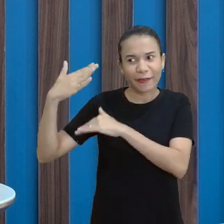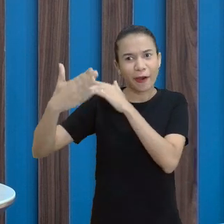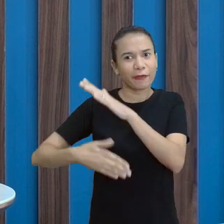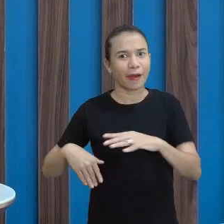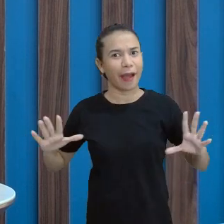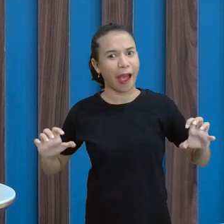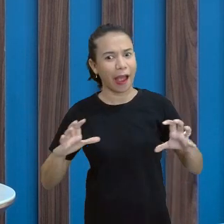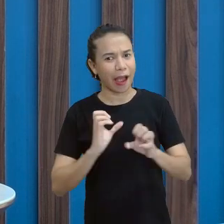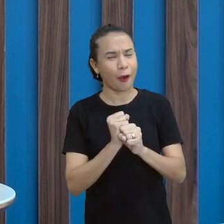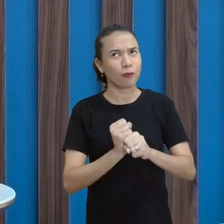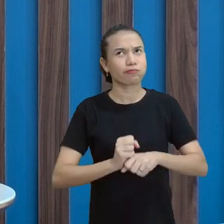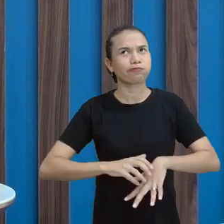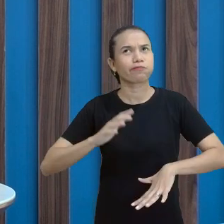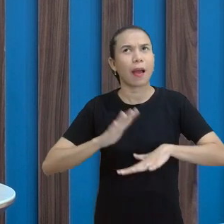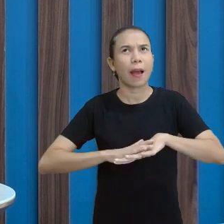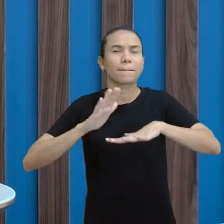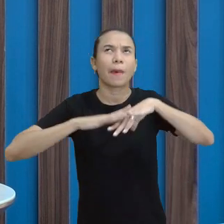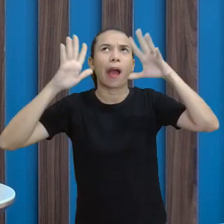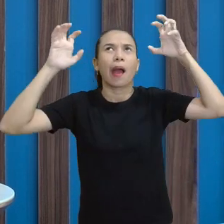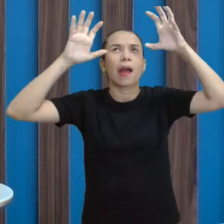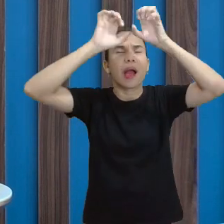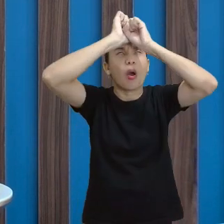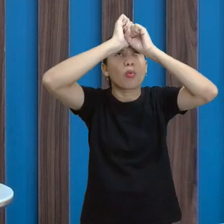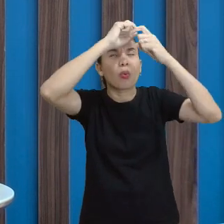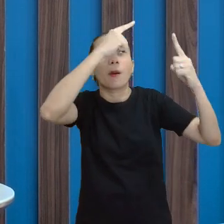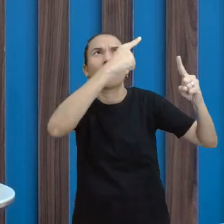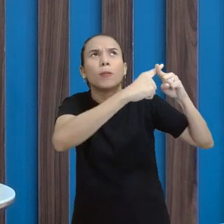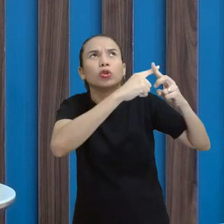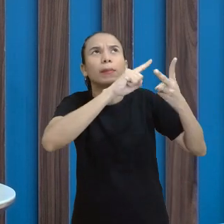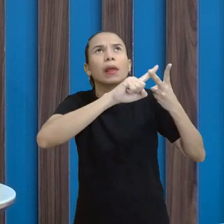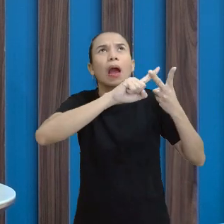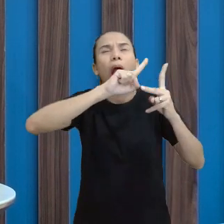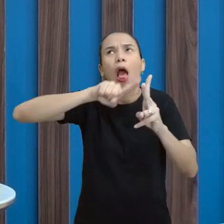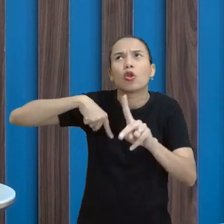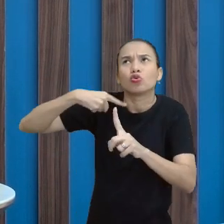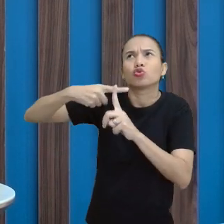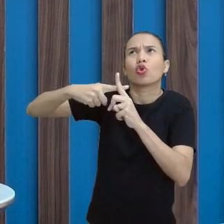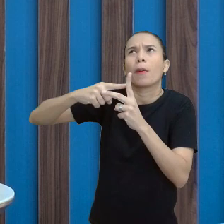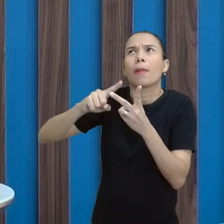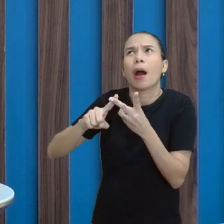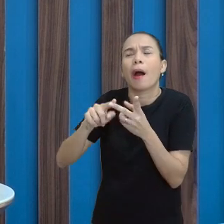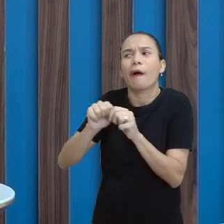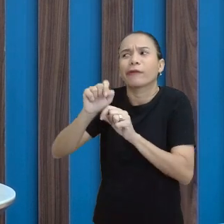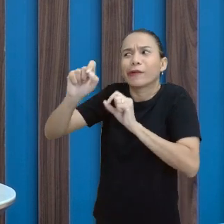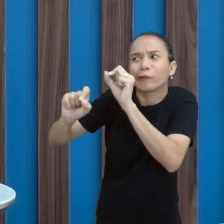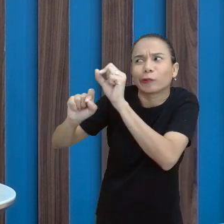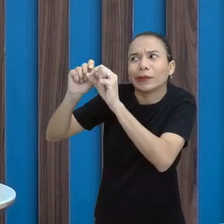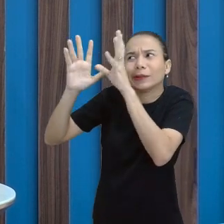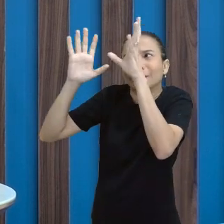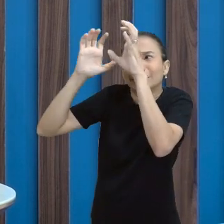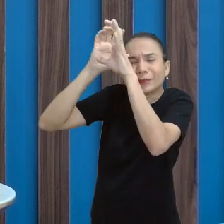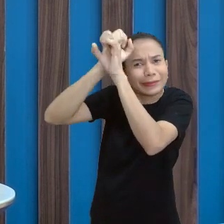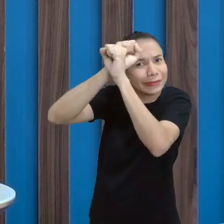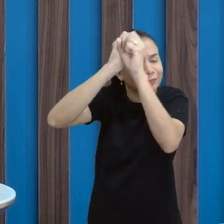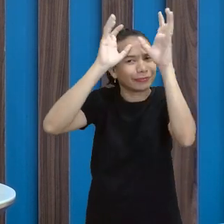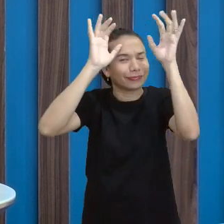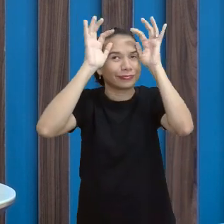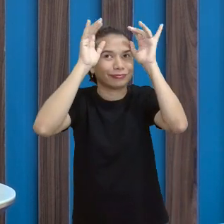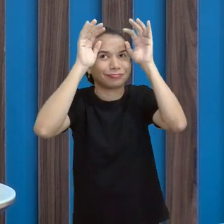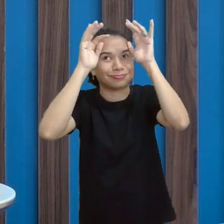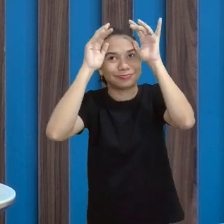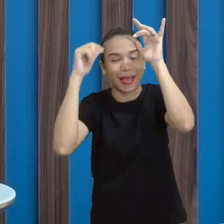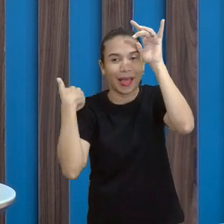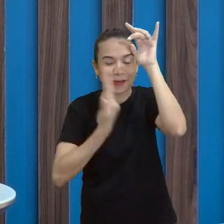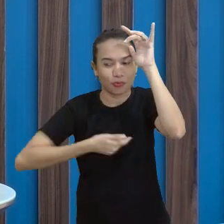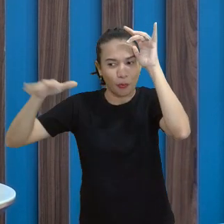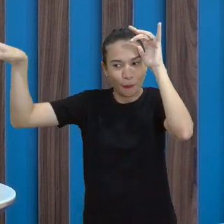operações matemáticas. Pensa aí um pouquinho. Você pode multiplicar, você pode somar, e aí? O que você pode fazer? Exatamente. É o que eu disse, a gente vai